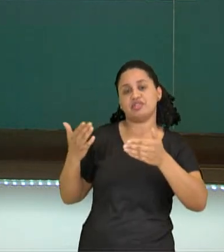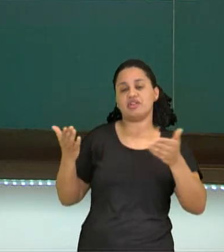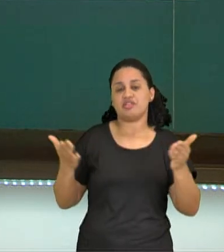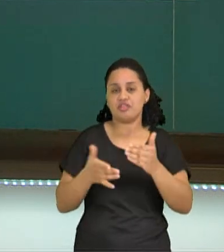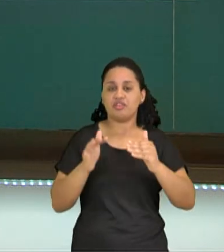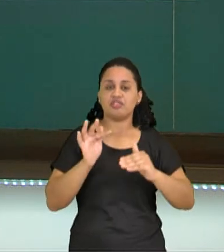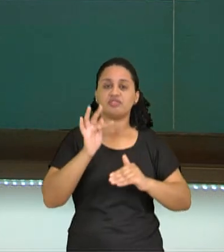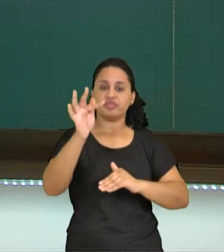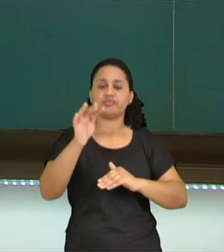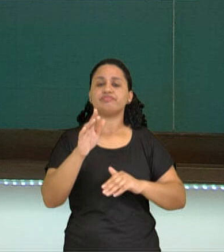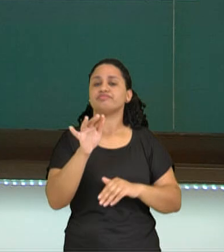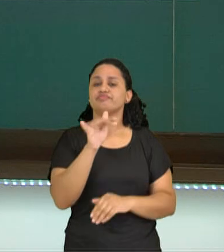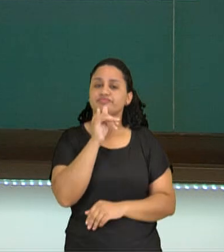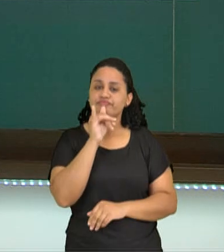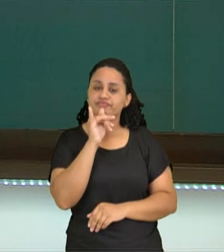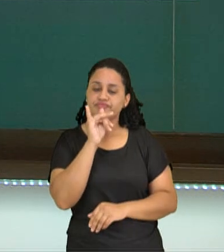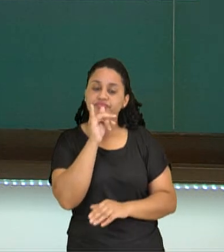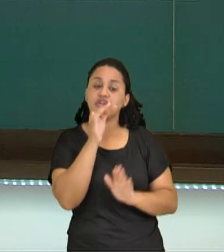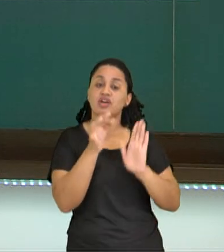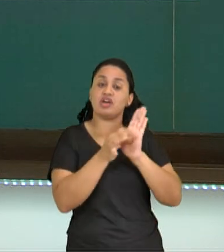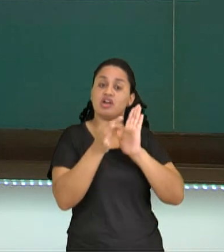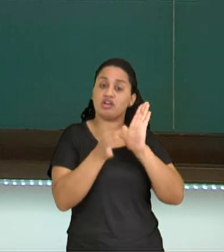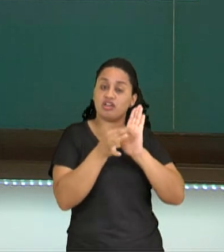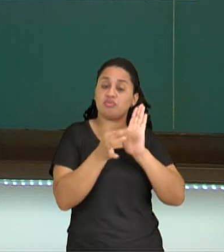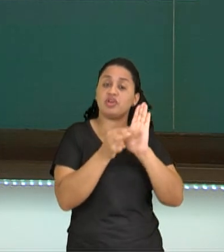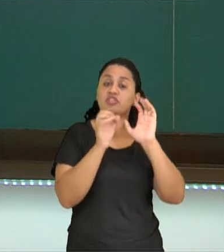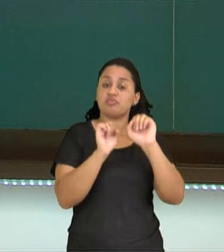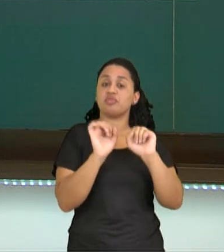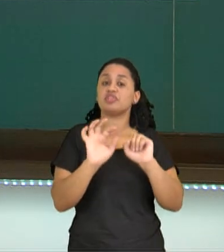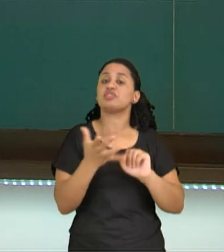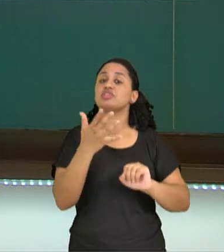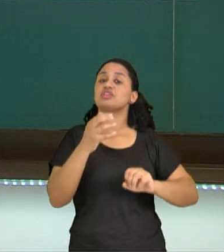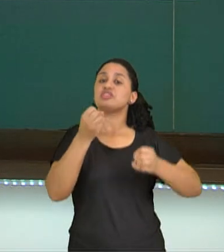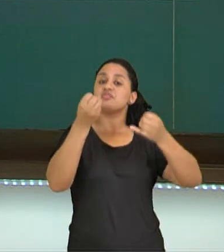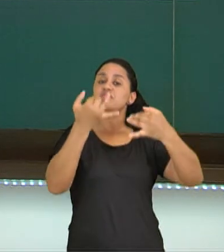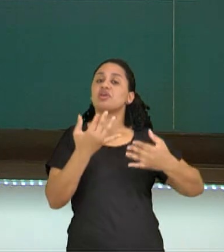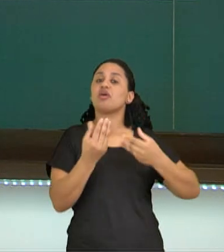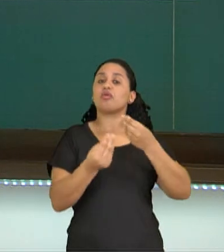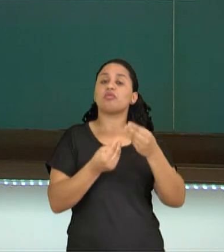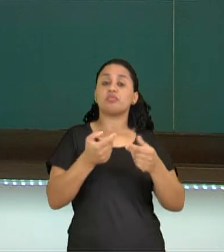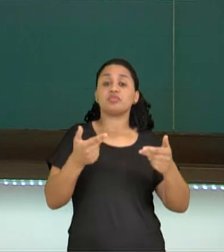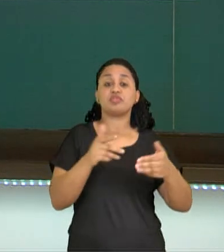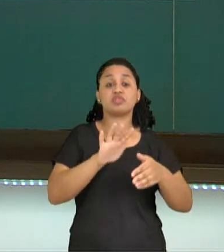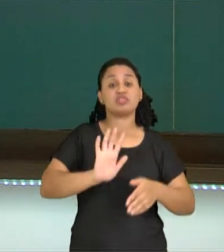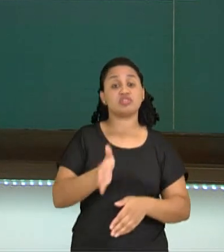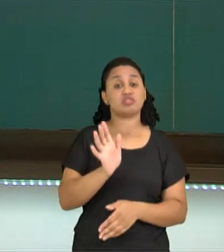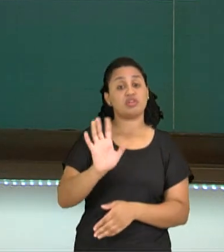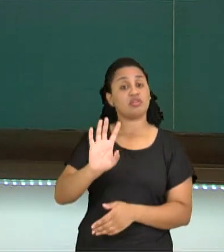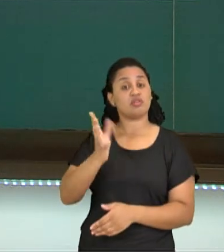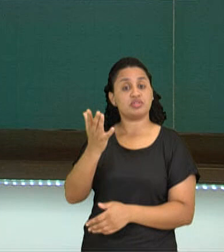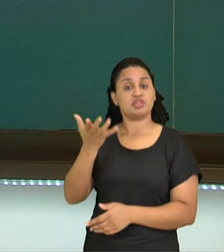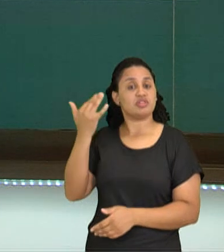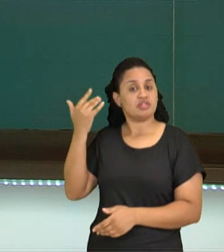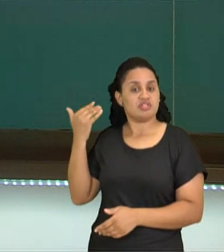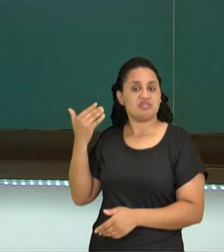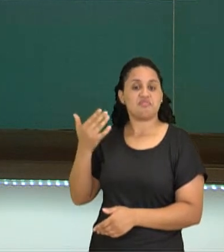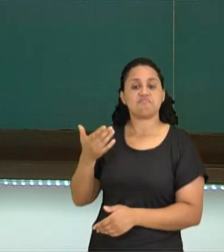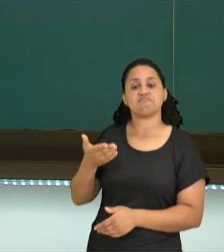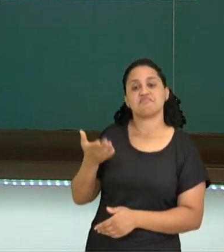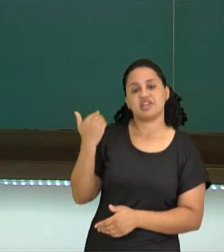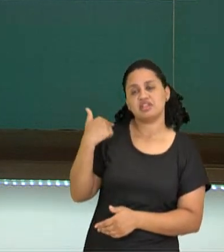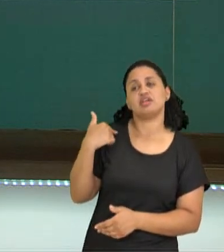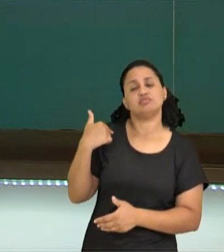futuro. Por exemplo, nos argumentos ele pode acontecer, justificar com algo que já aconteceu. Então, quer dizer, aconteceu